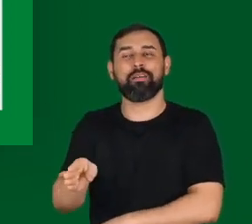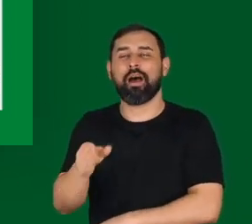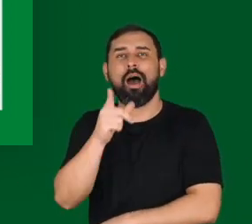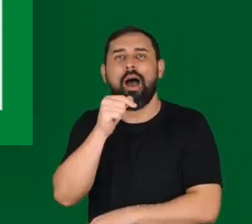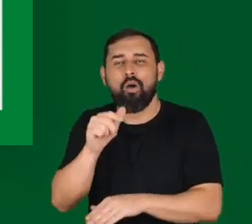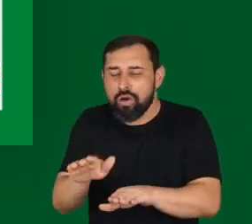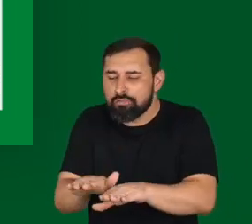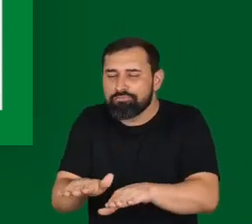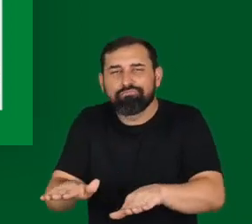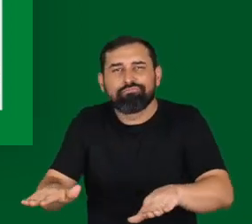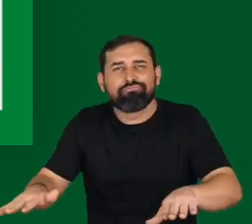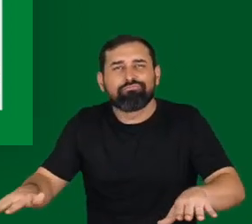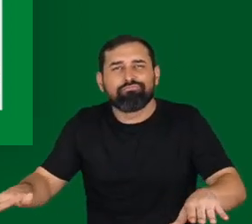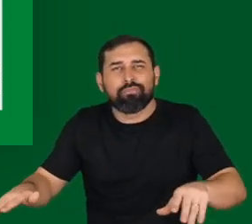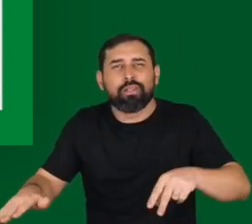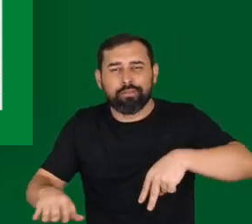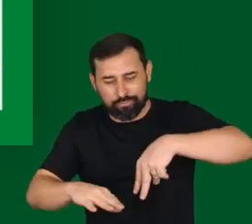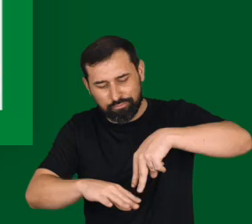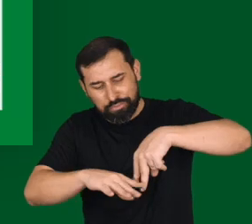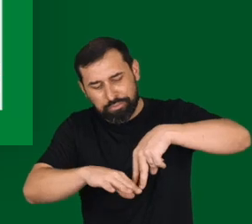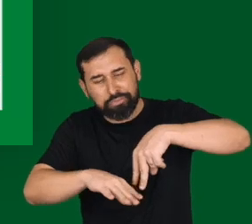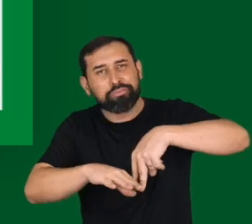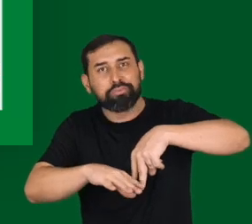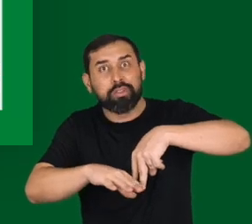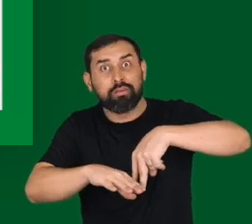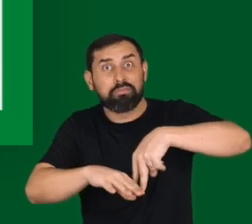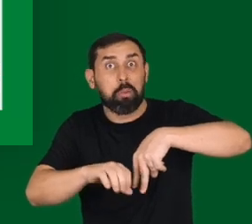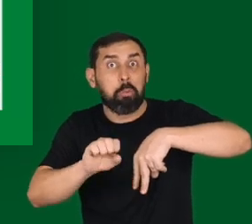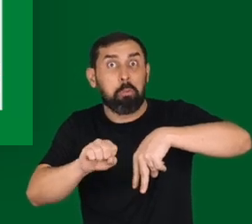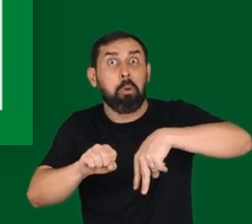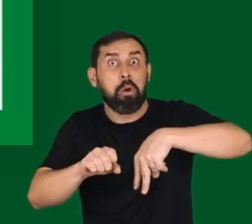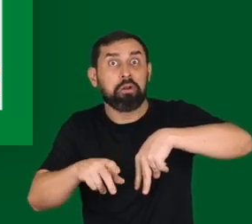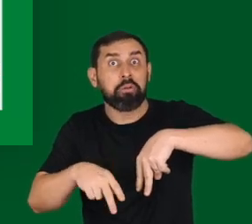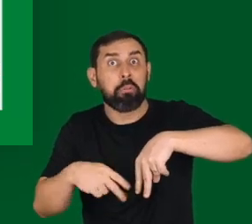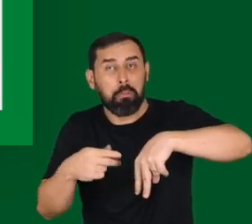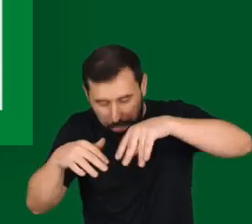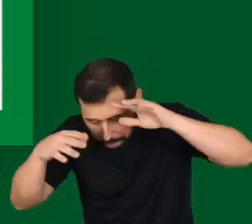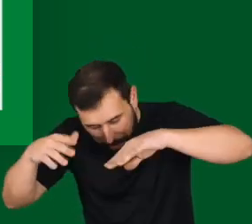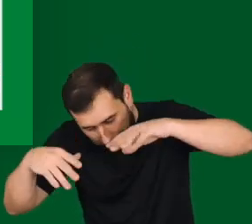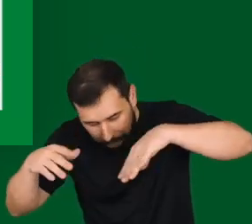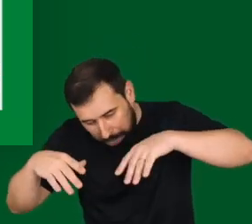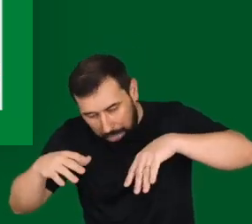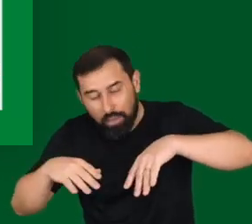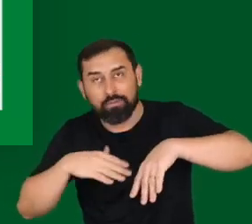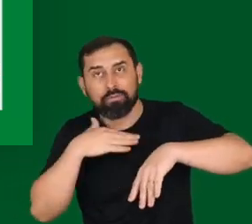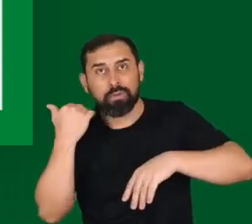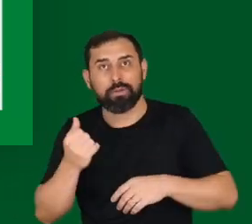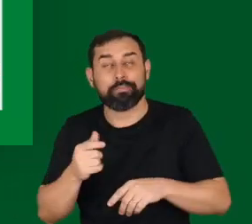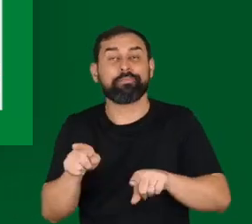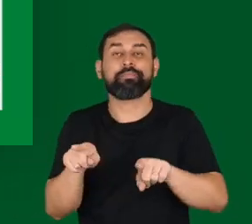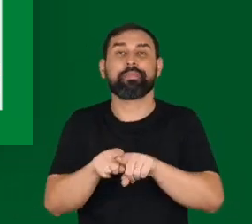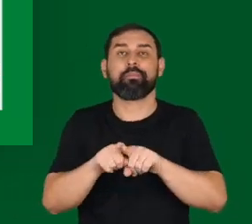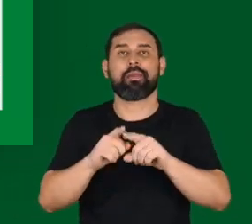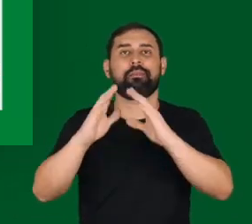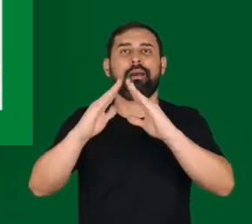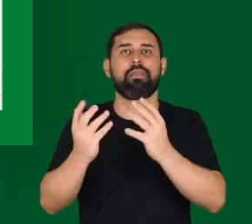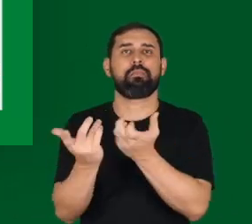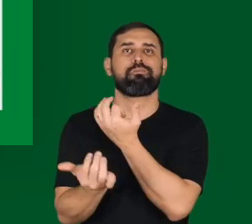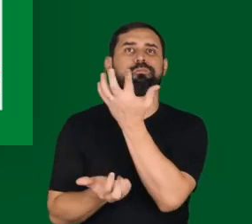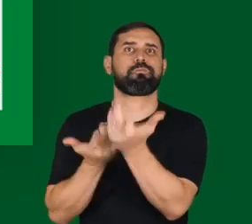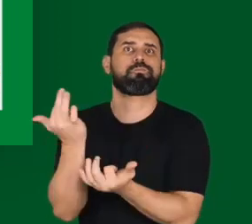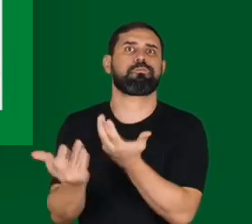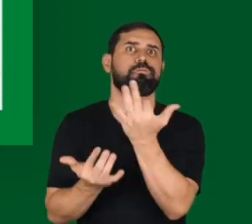Salto em águas rasas também é o risco, né, do afogamento relacionado ao trauma. Incêndios domiciliares, apesar